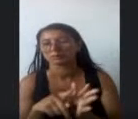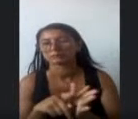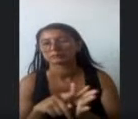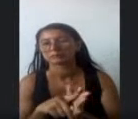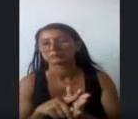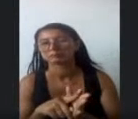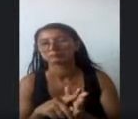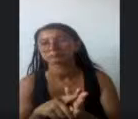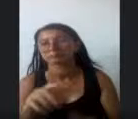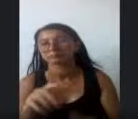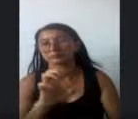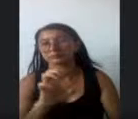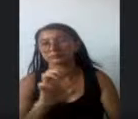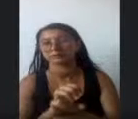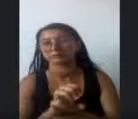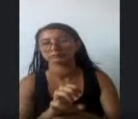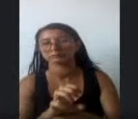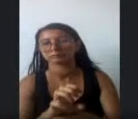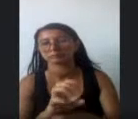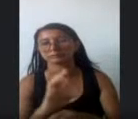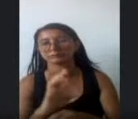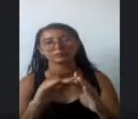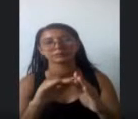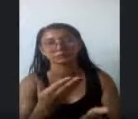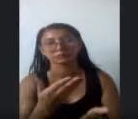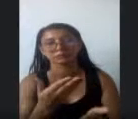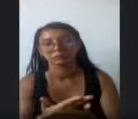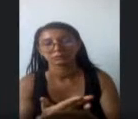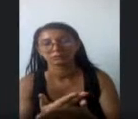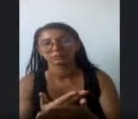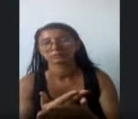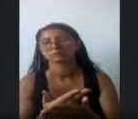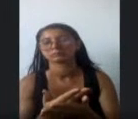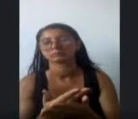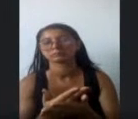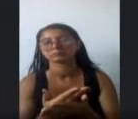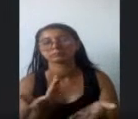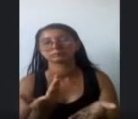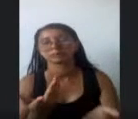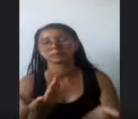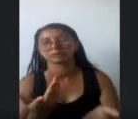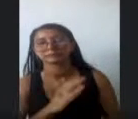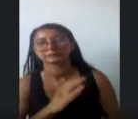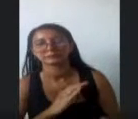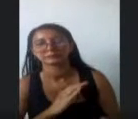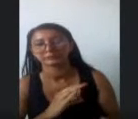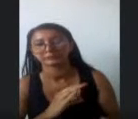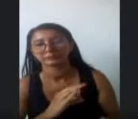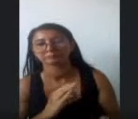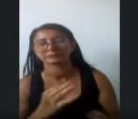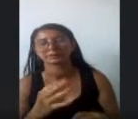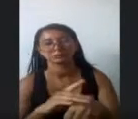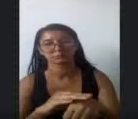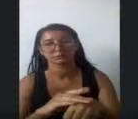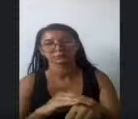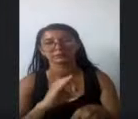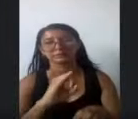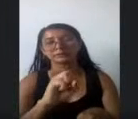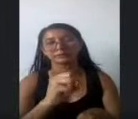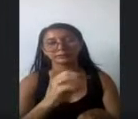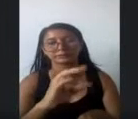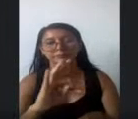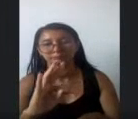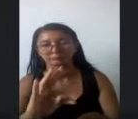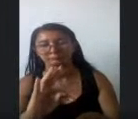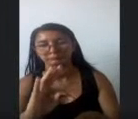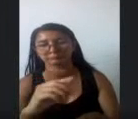à escolaridade, à condição socioeconômica. A prevalência da IST nessa população de estudo foi